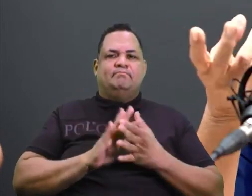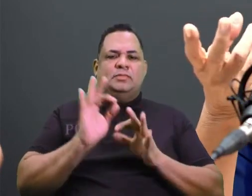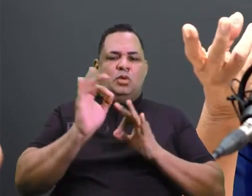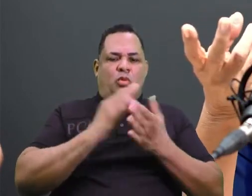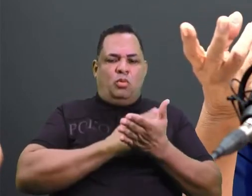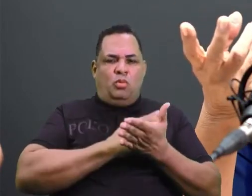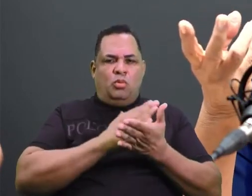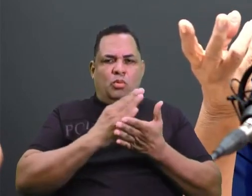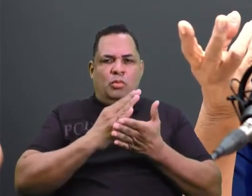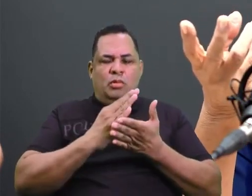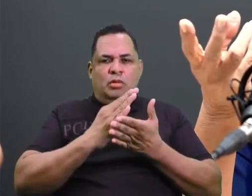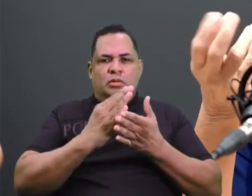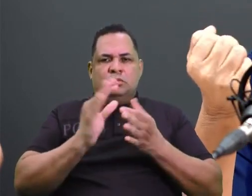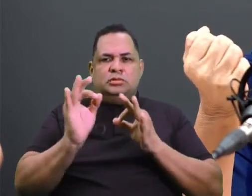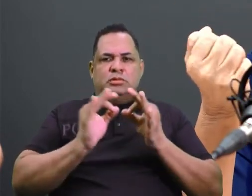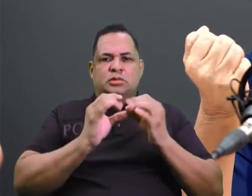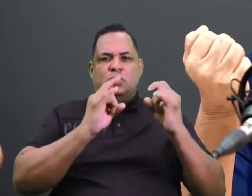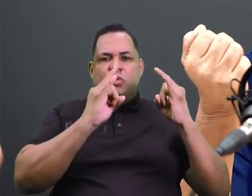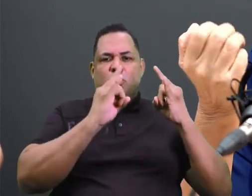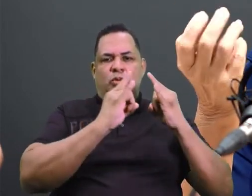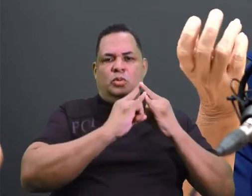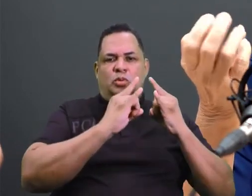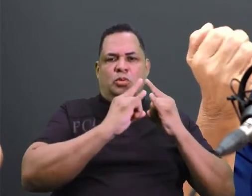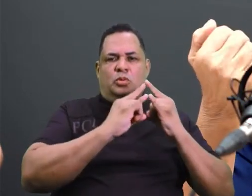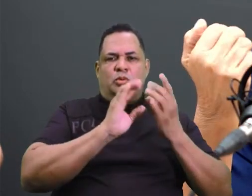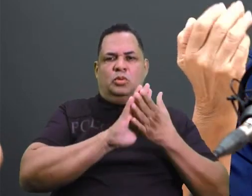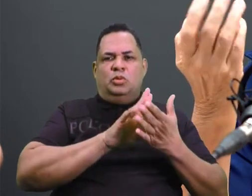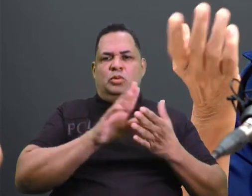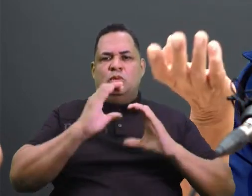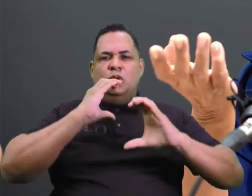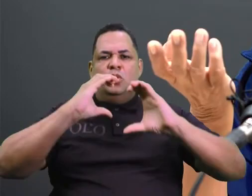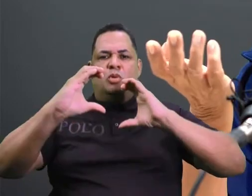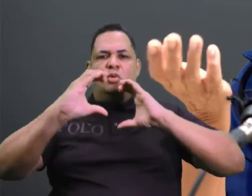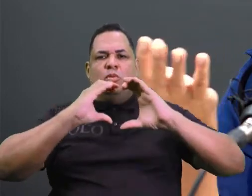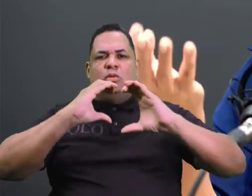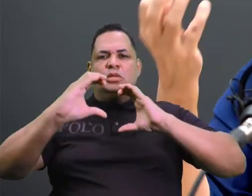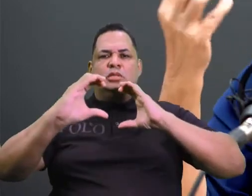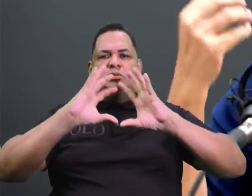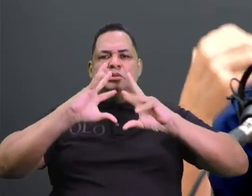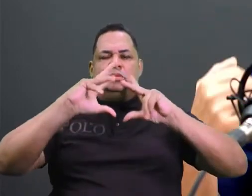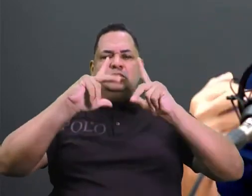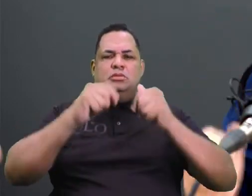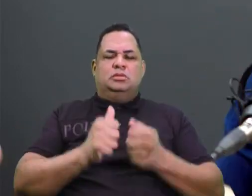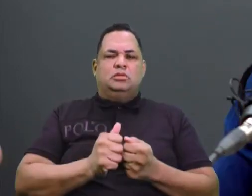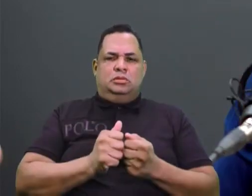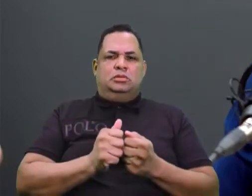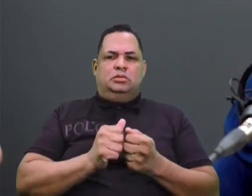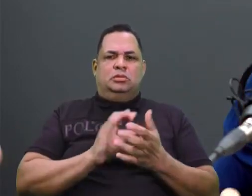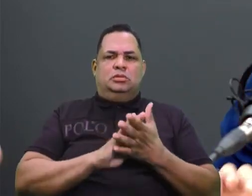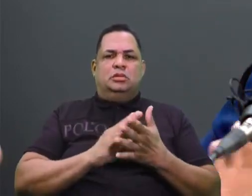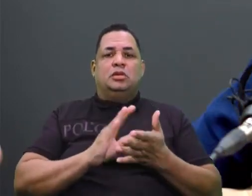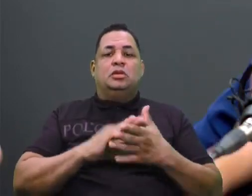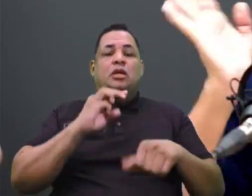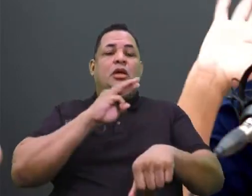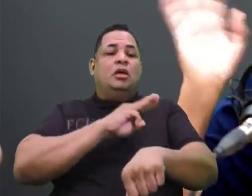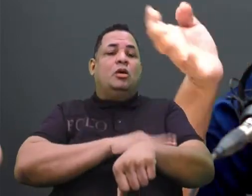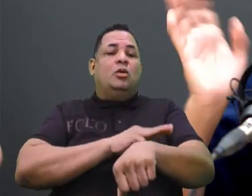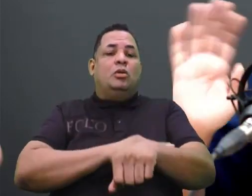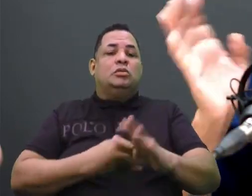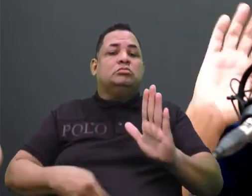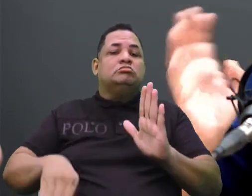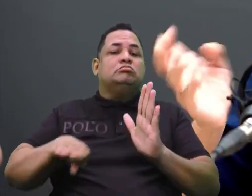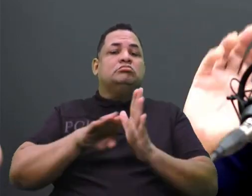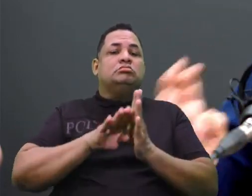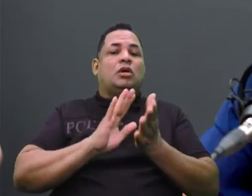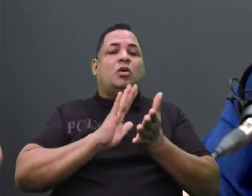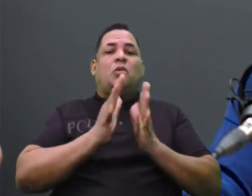desenhava lá no INES a chamada comunicação total. E o Wesley chegou